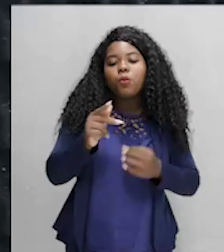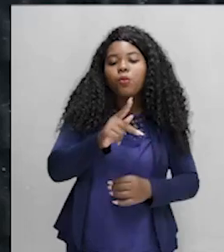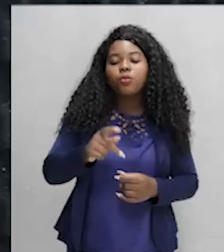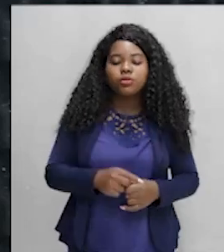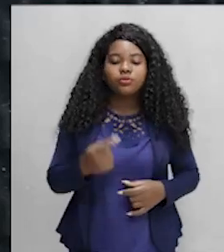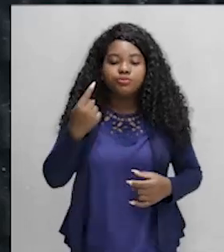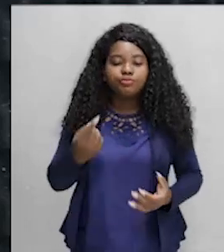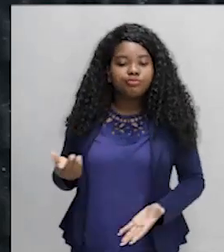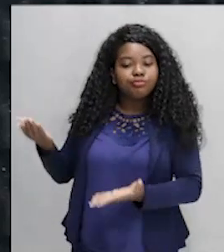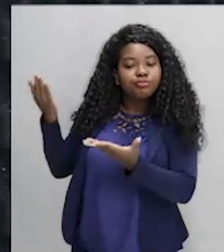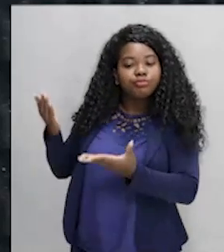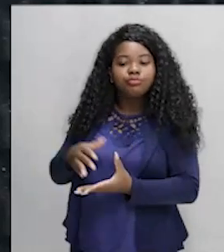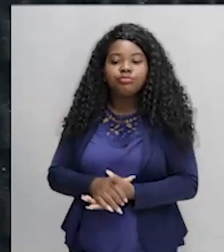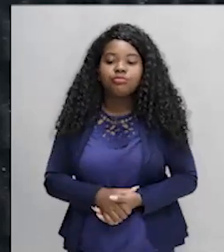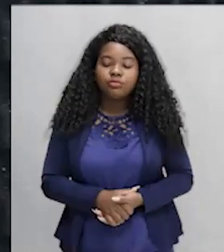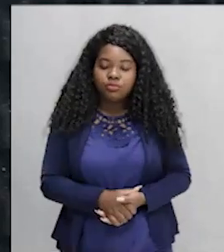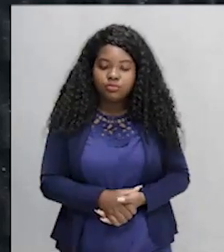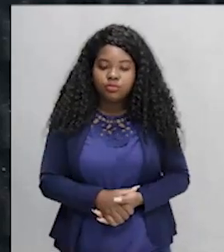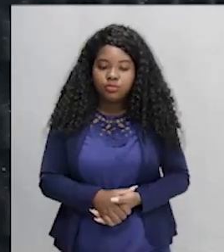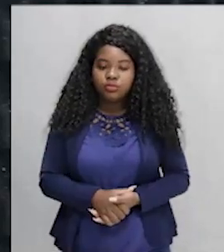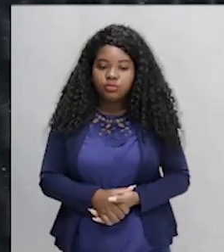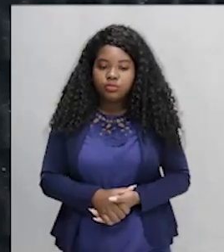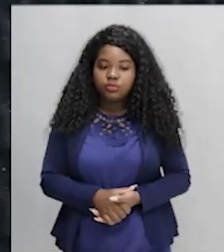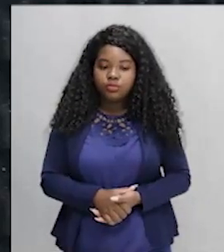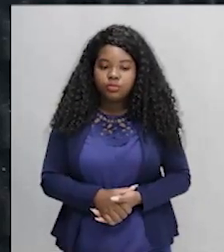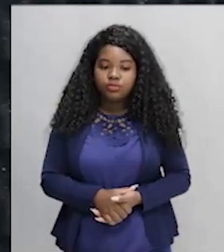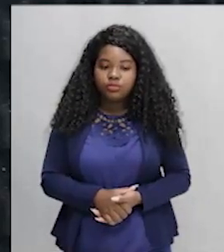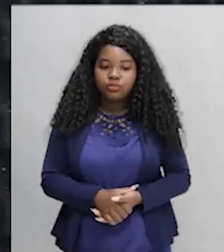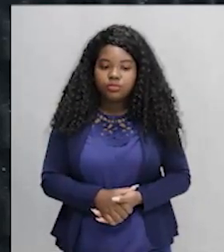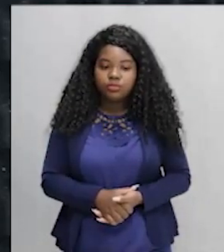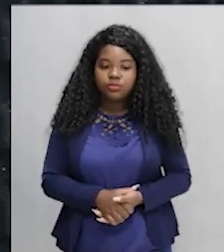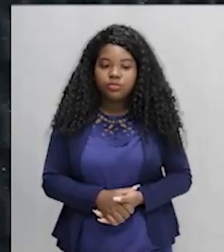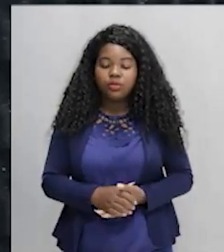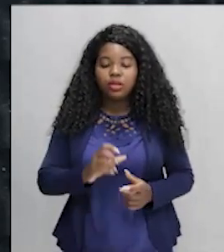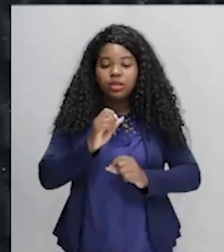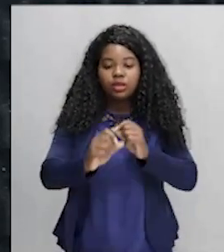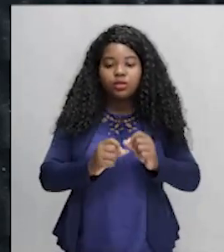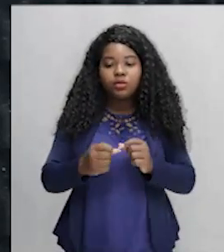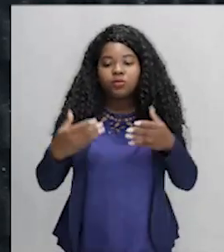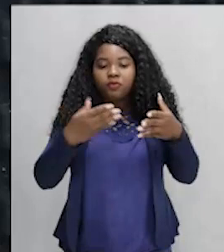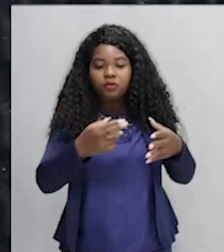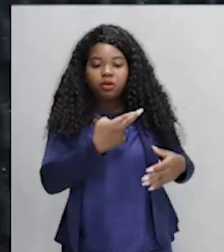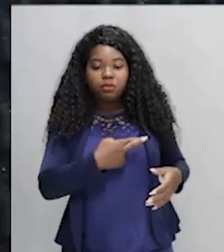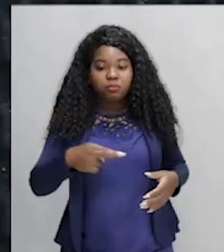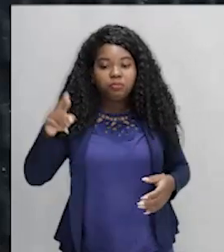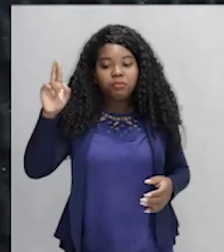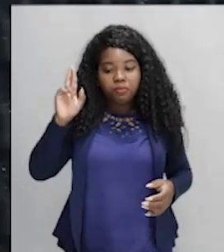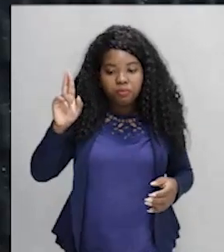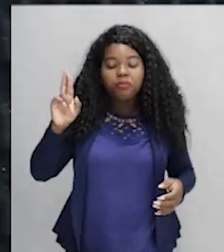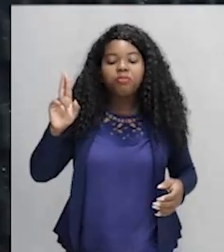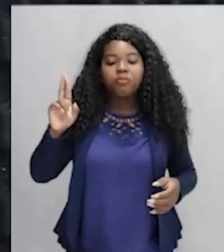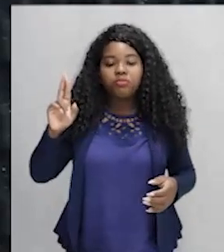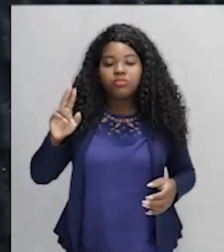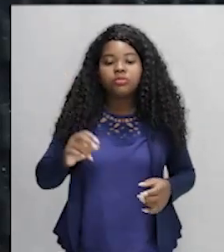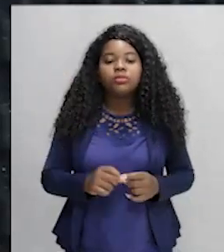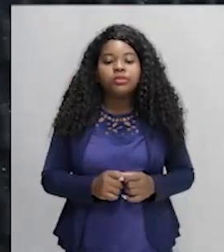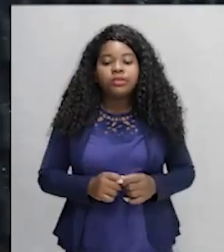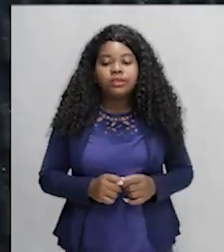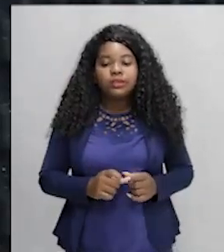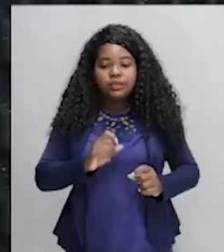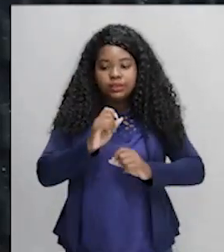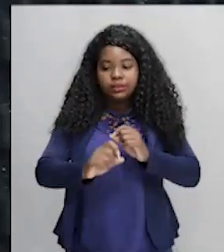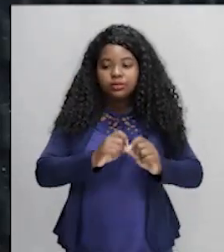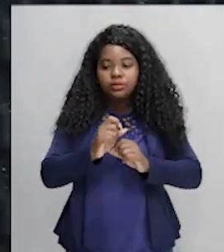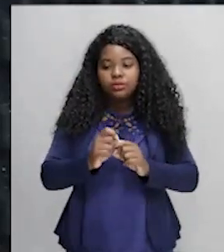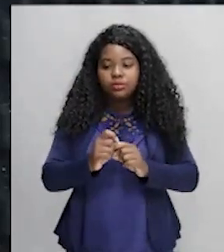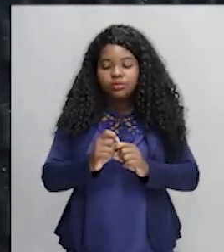Esse teatro, na verdade, na pré-história, ele é uma conjuração muito religiosa, muito baseada em cerimônias, entre